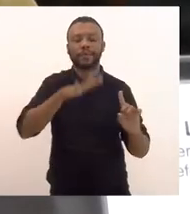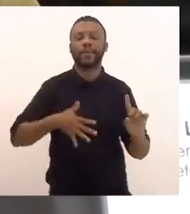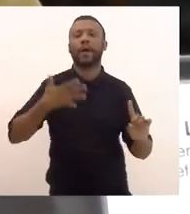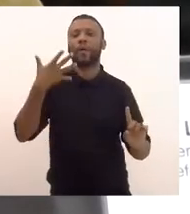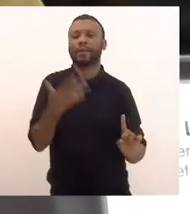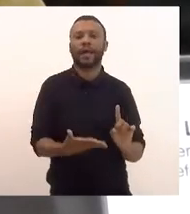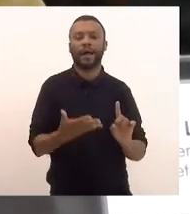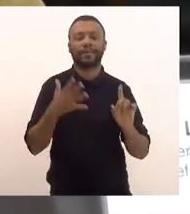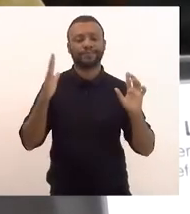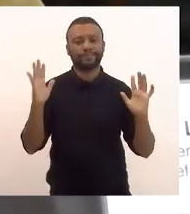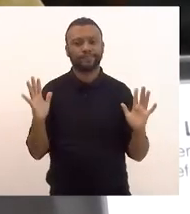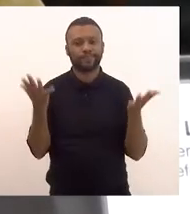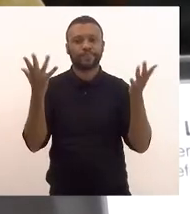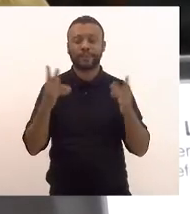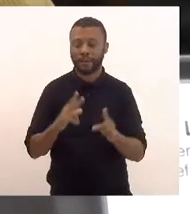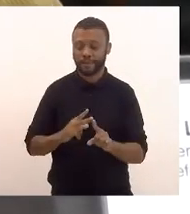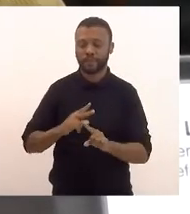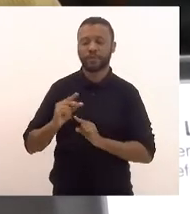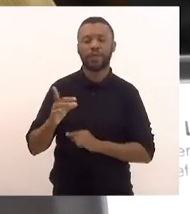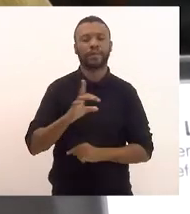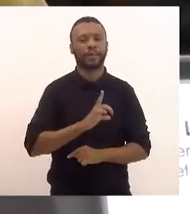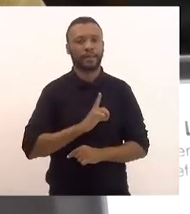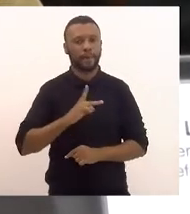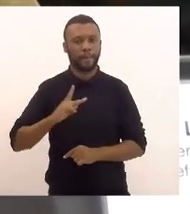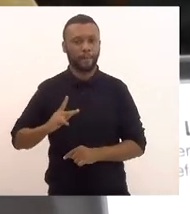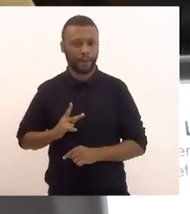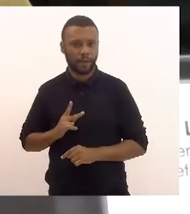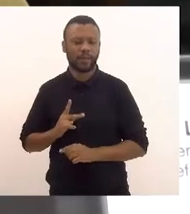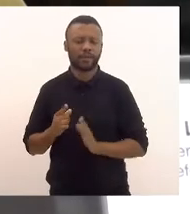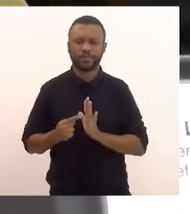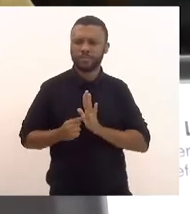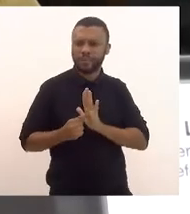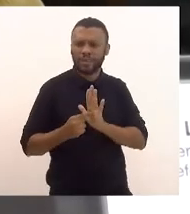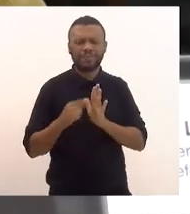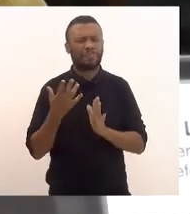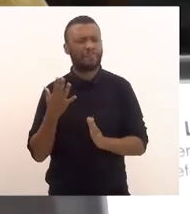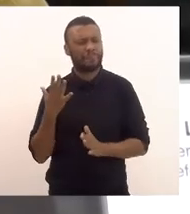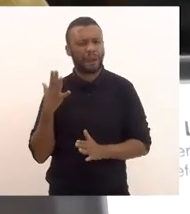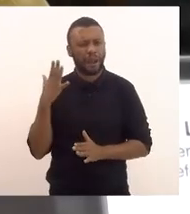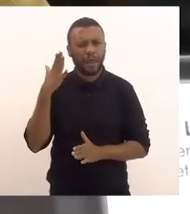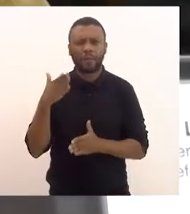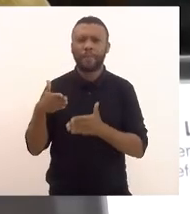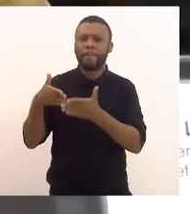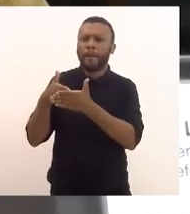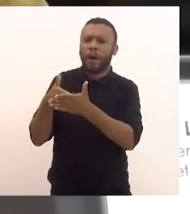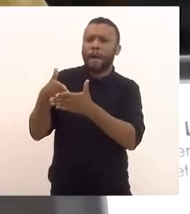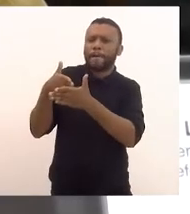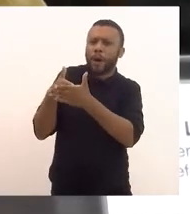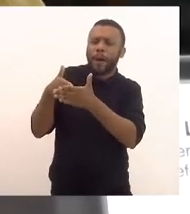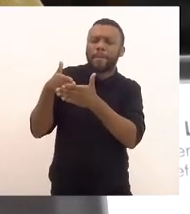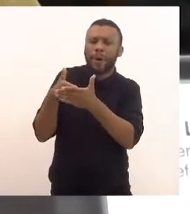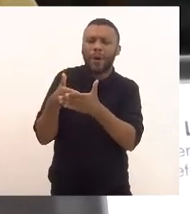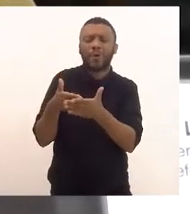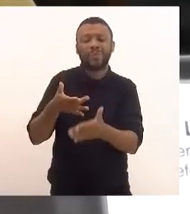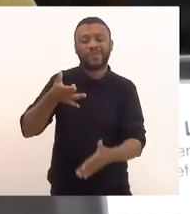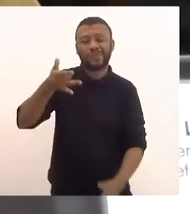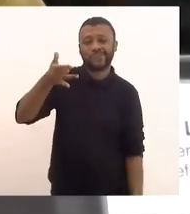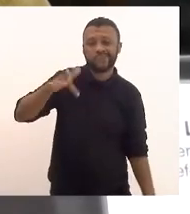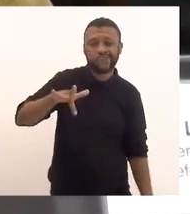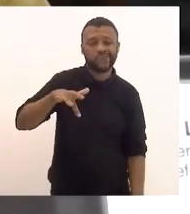e a Vitória da Defensoria diante de tantas dificuldades de tantos de tantas de ter ações